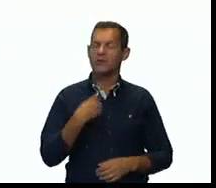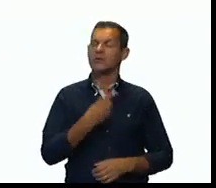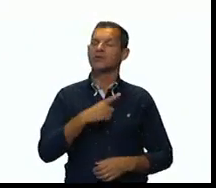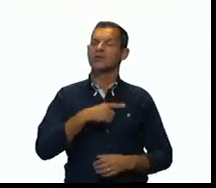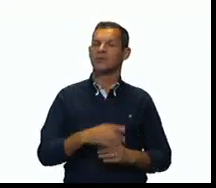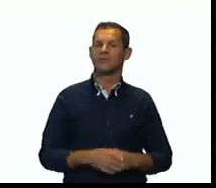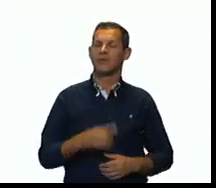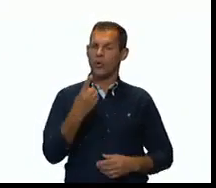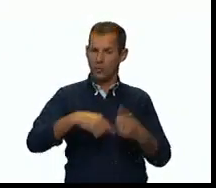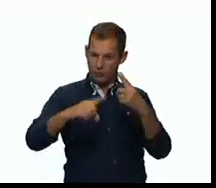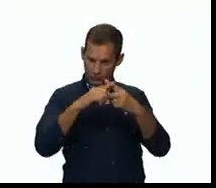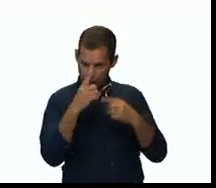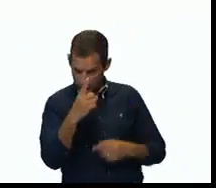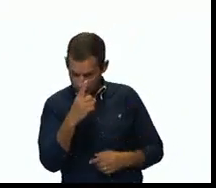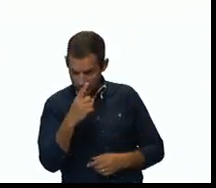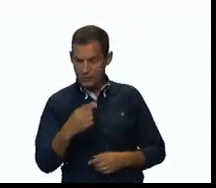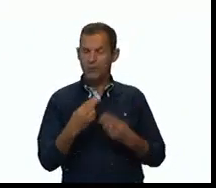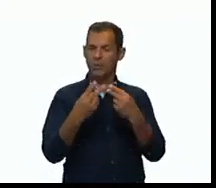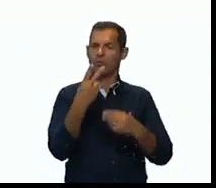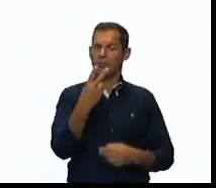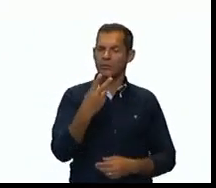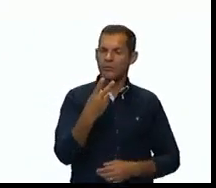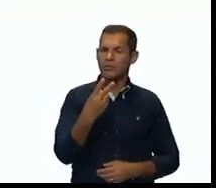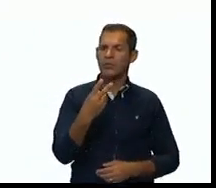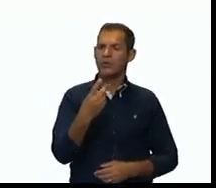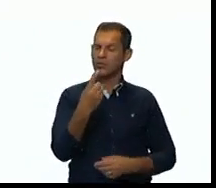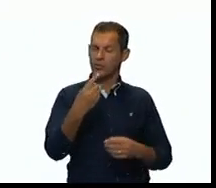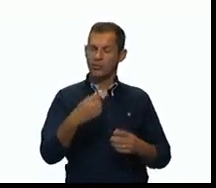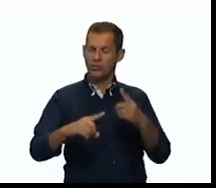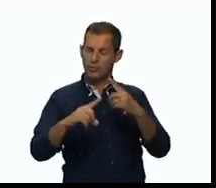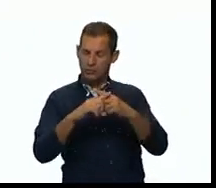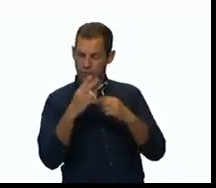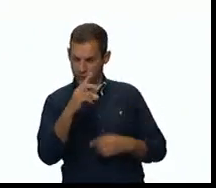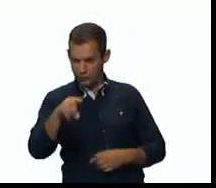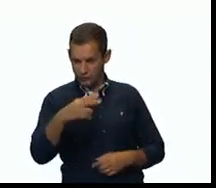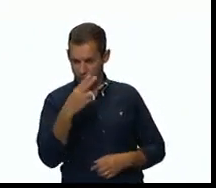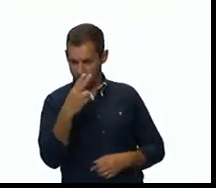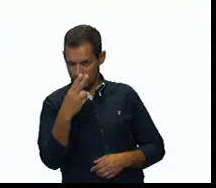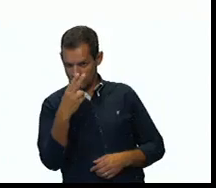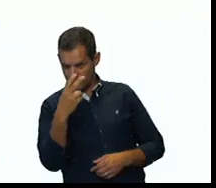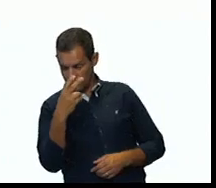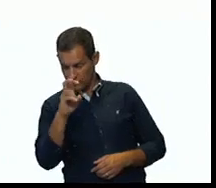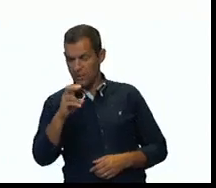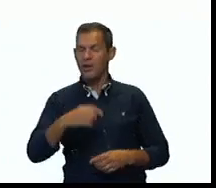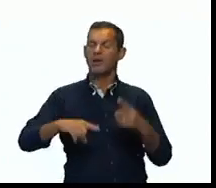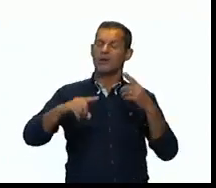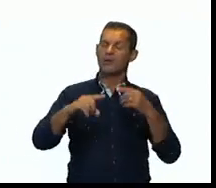nós teremos 1 vezes 2, 2. 1 vezes 2,25,